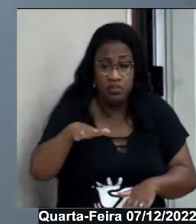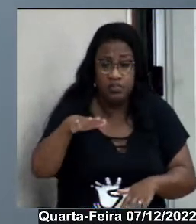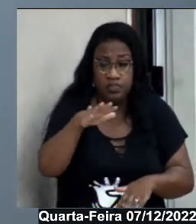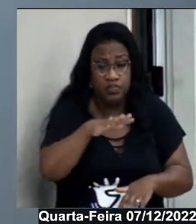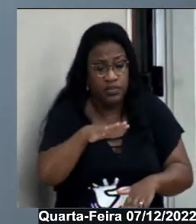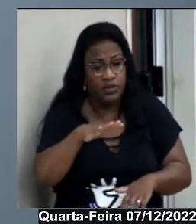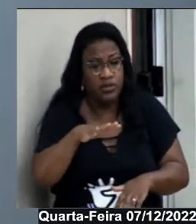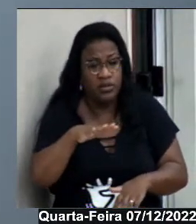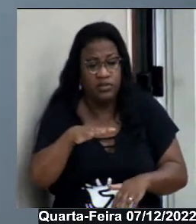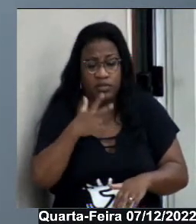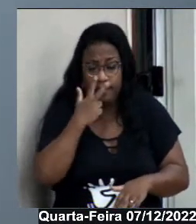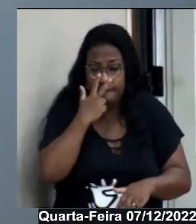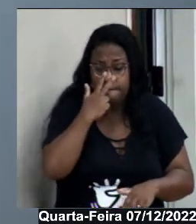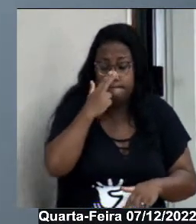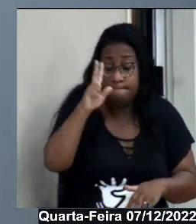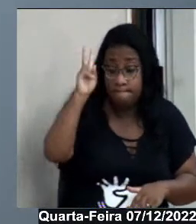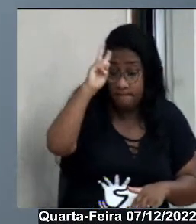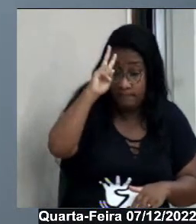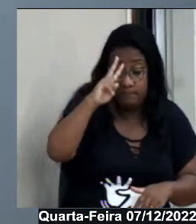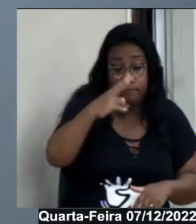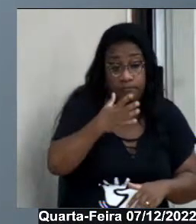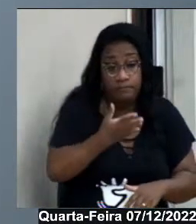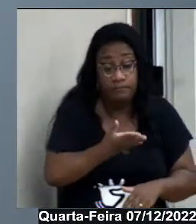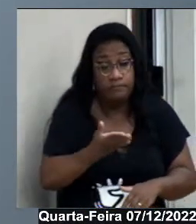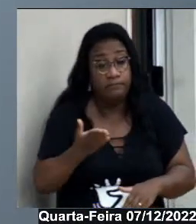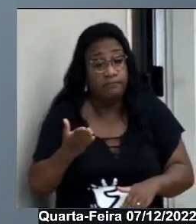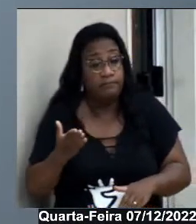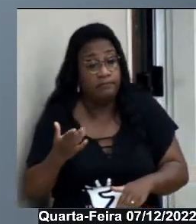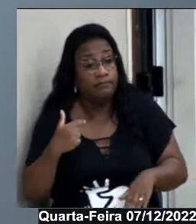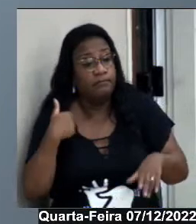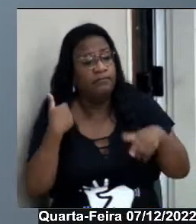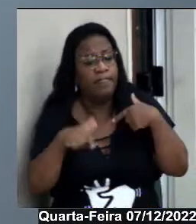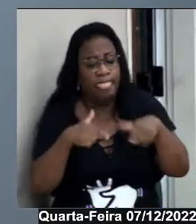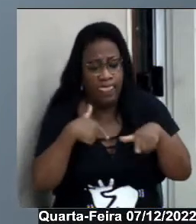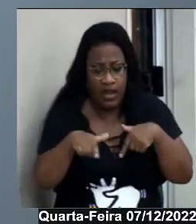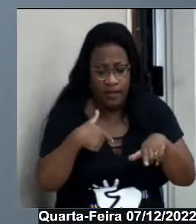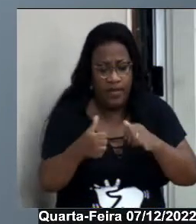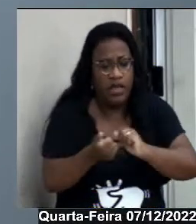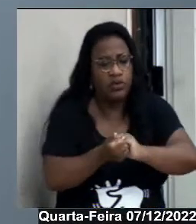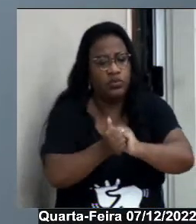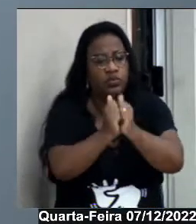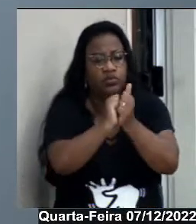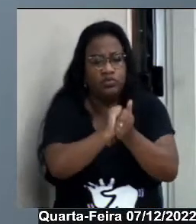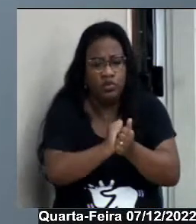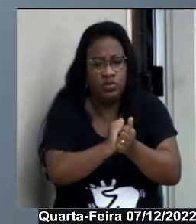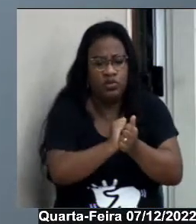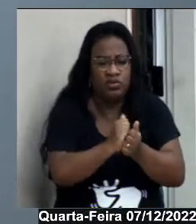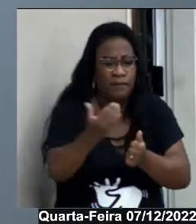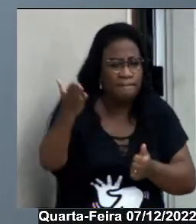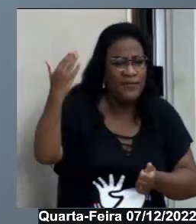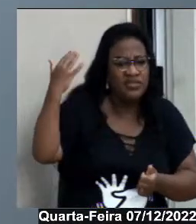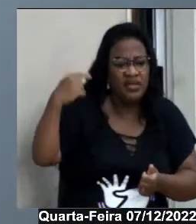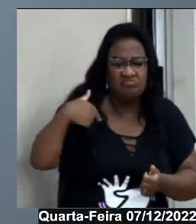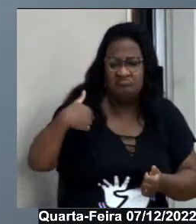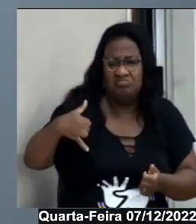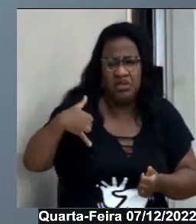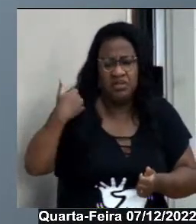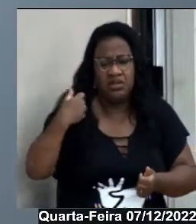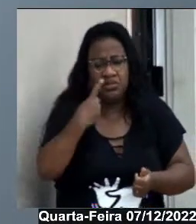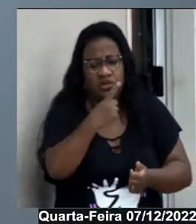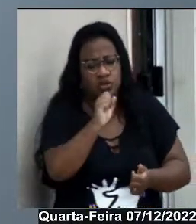muito diferente da maioria das pessoas que aqui estão. Trabalho com esporte desde os 18 anos de